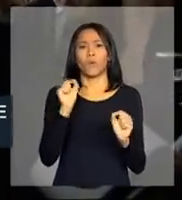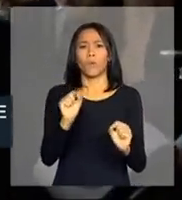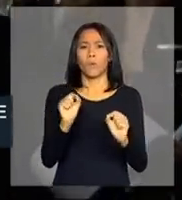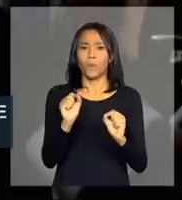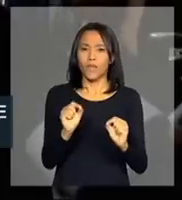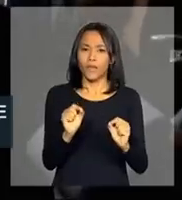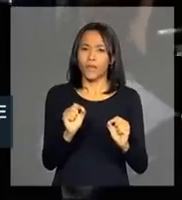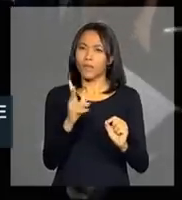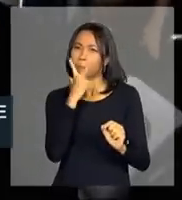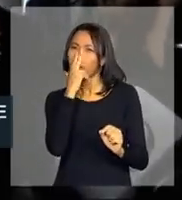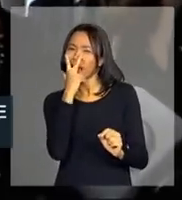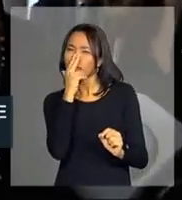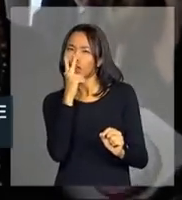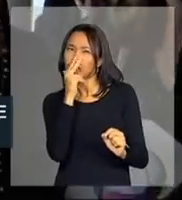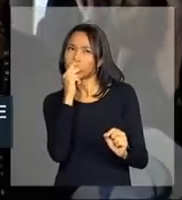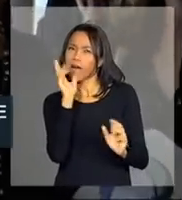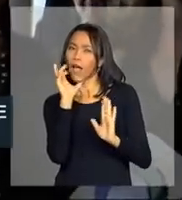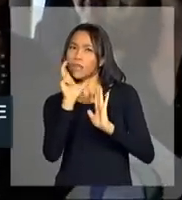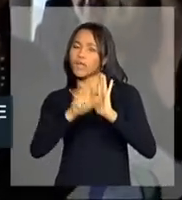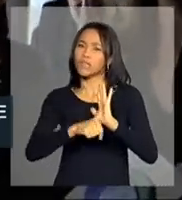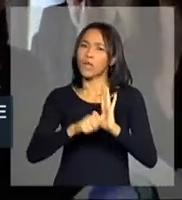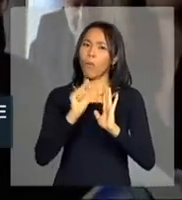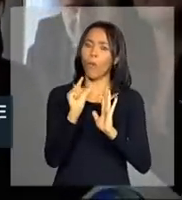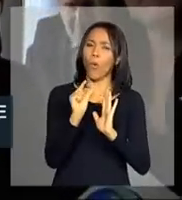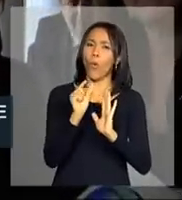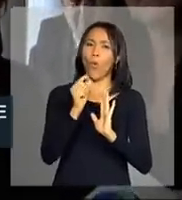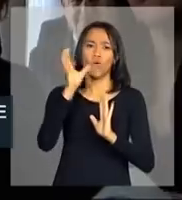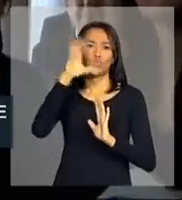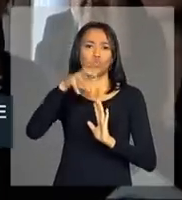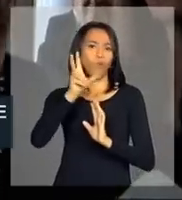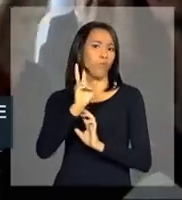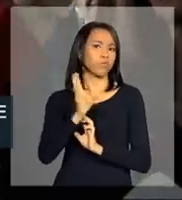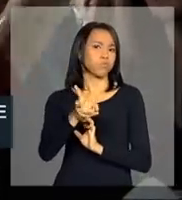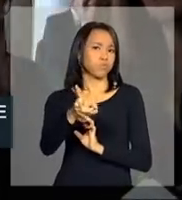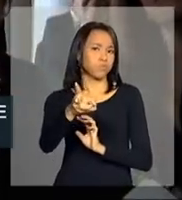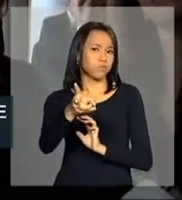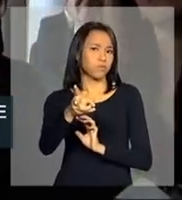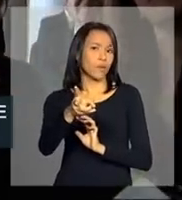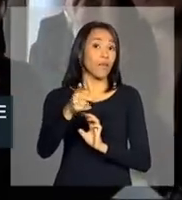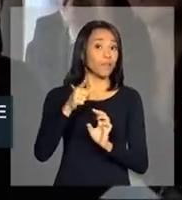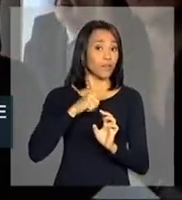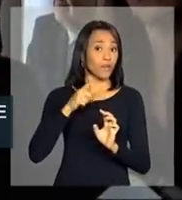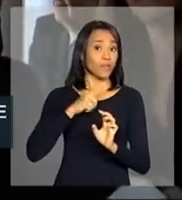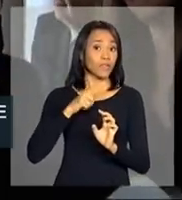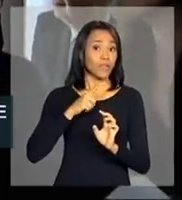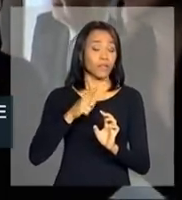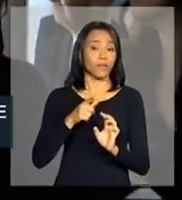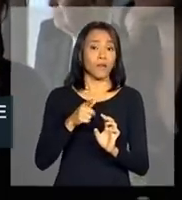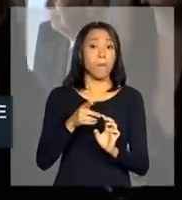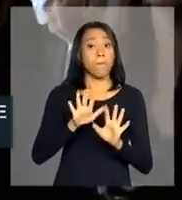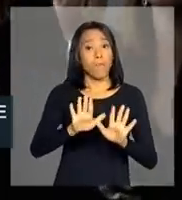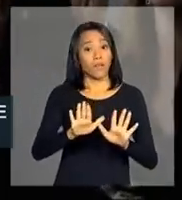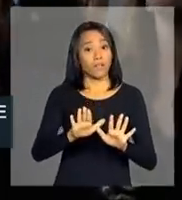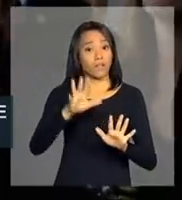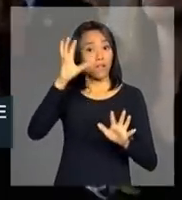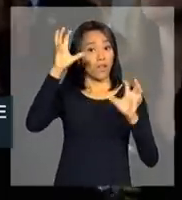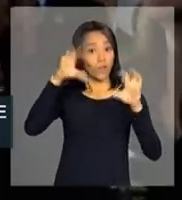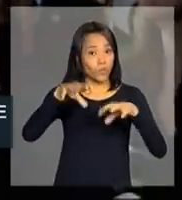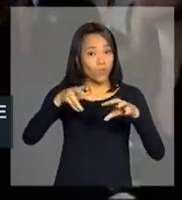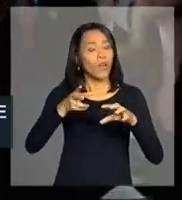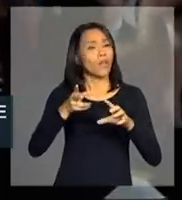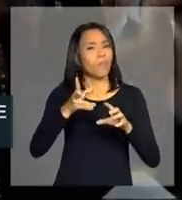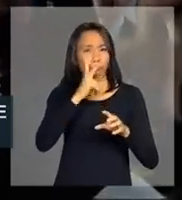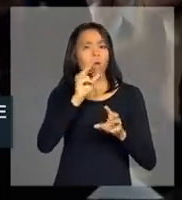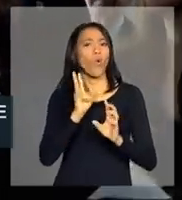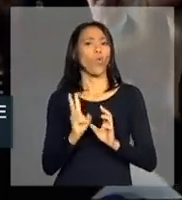vai ser tardio, ou seja, a chuva continua, agora tem um sistema de alta pressão, mas a chuva tende a